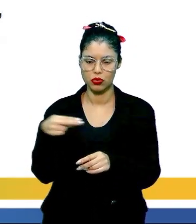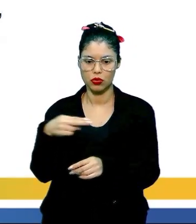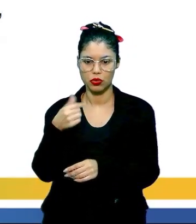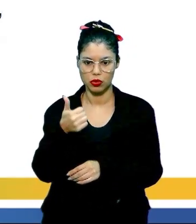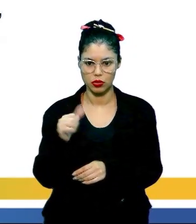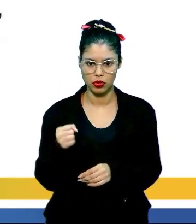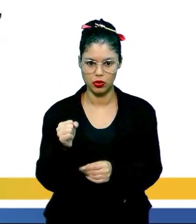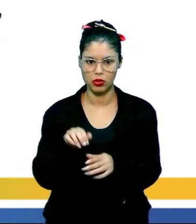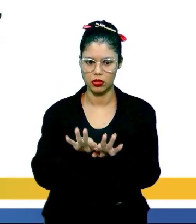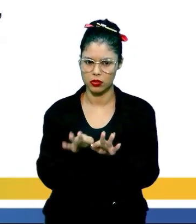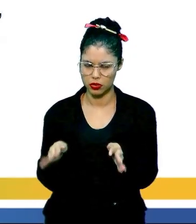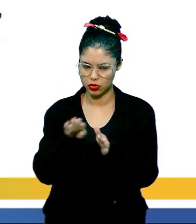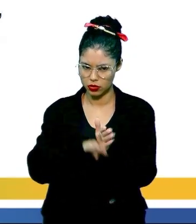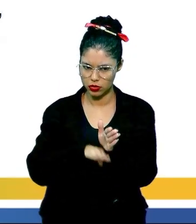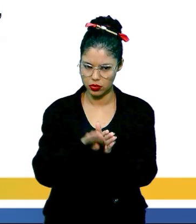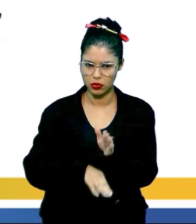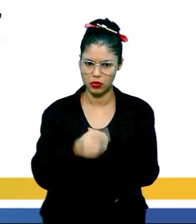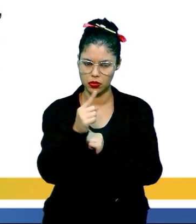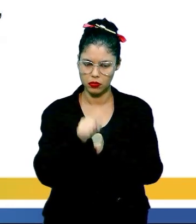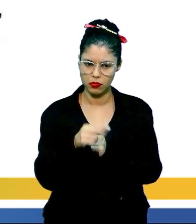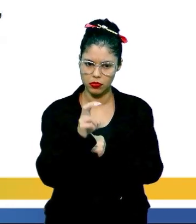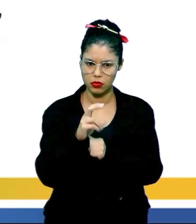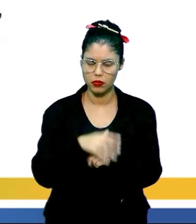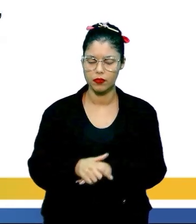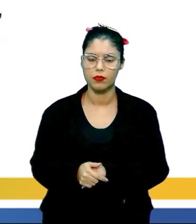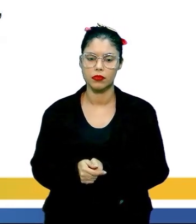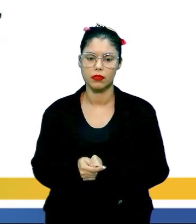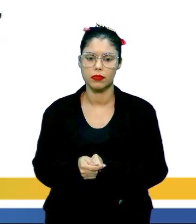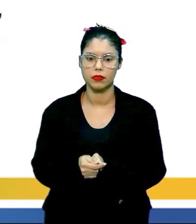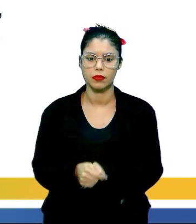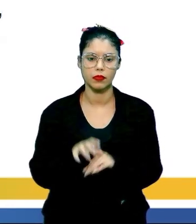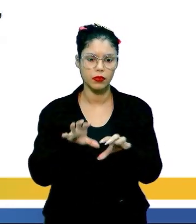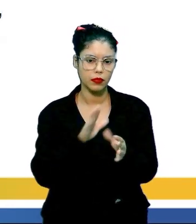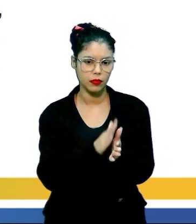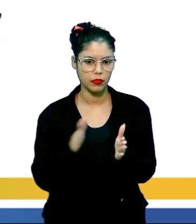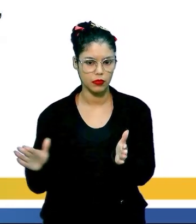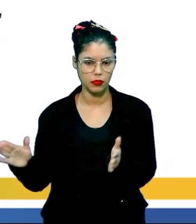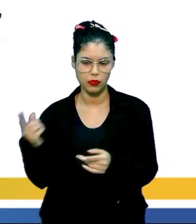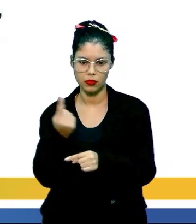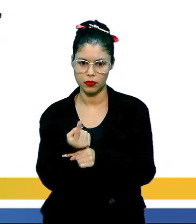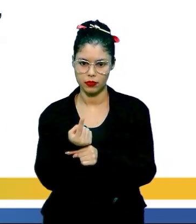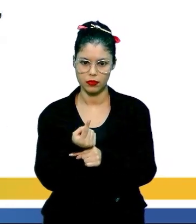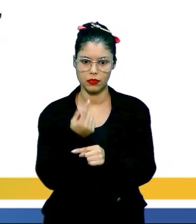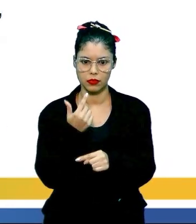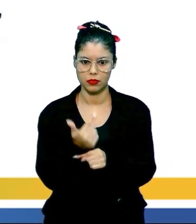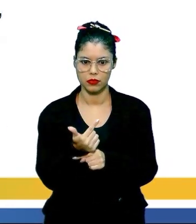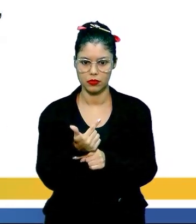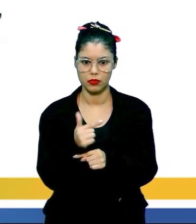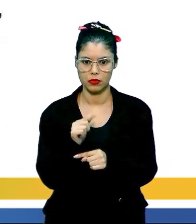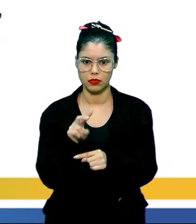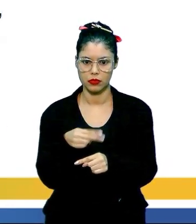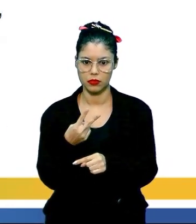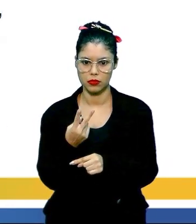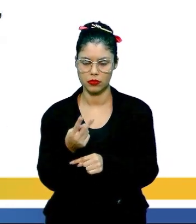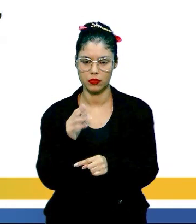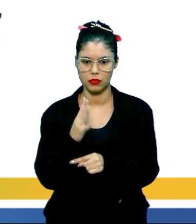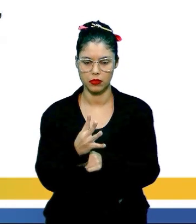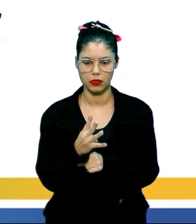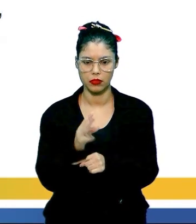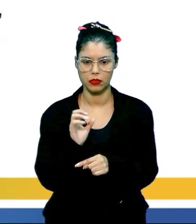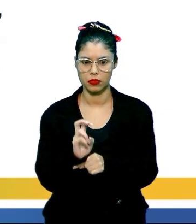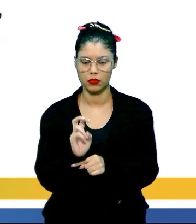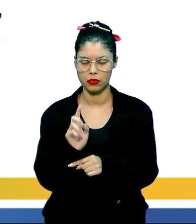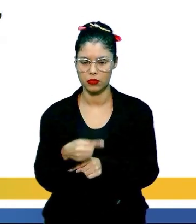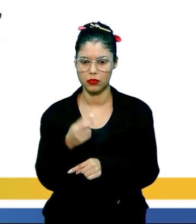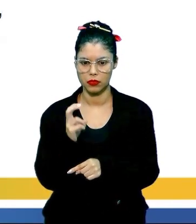18. Se eu simplificar, eu vou encontrar 1,5. Logo, a sequência é 1, 2,5, 4,